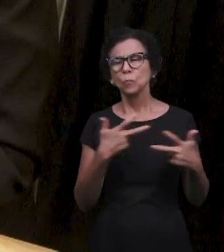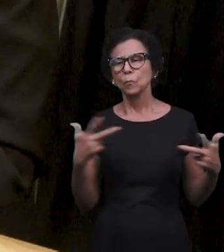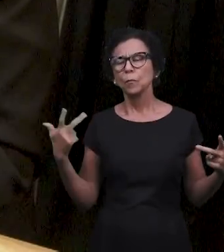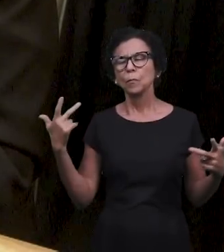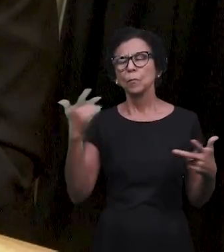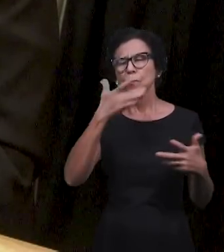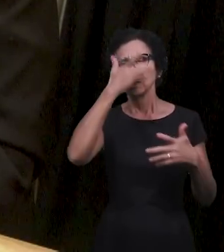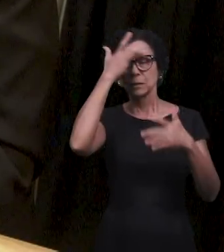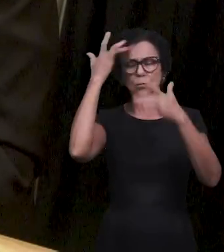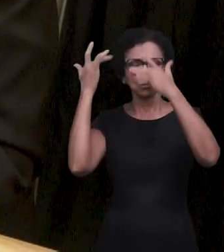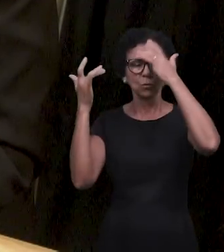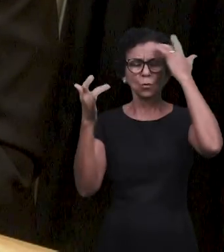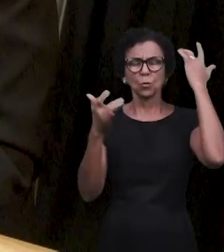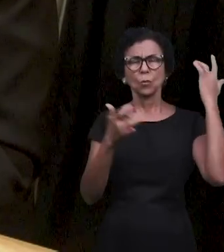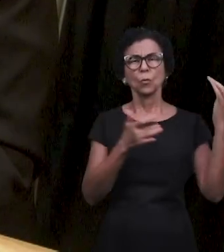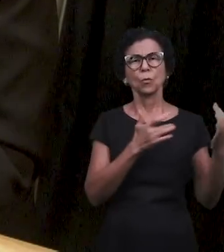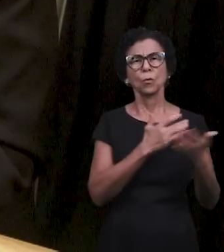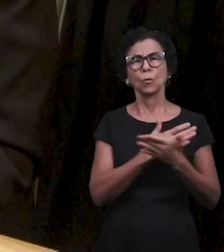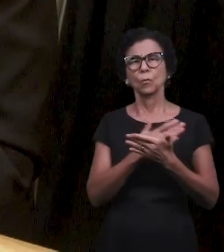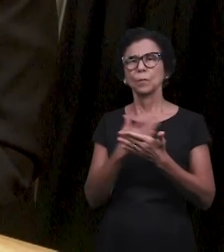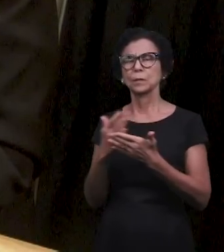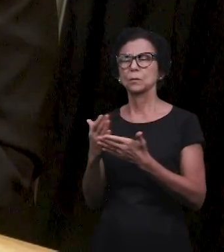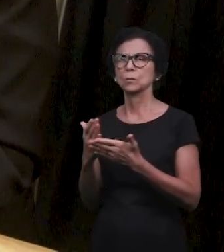uma experiência com Deus um dia,